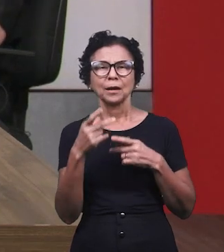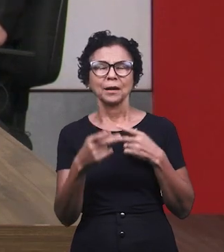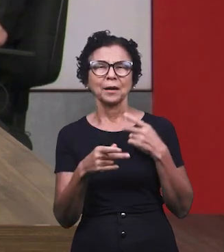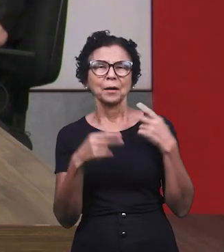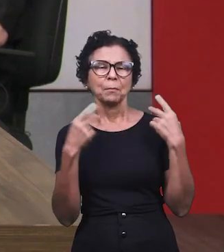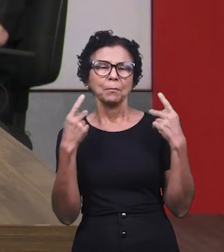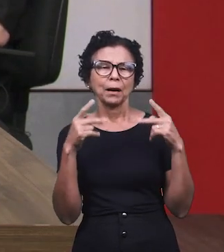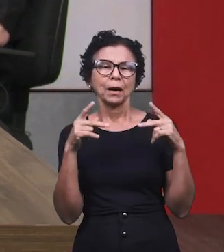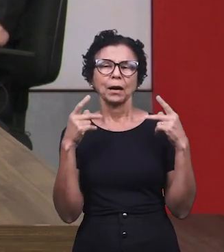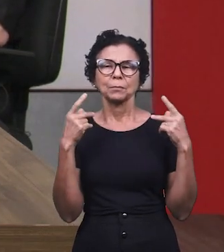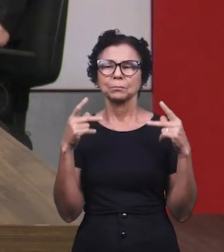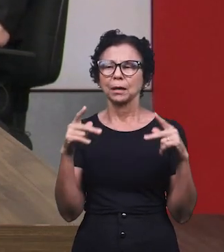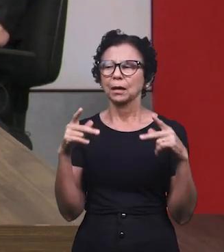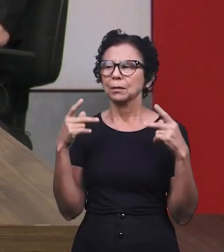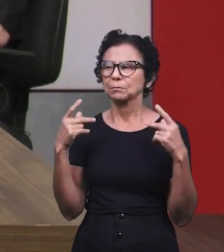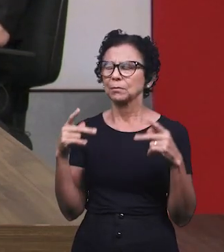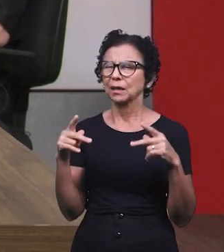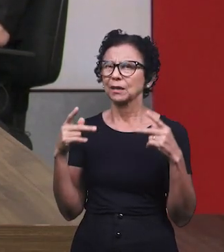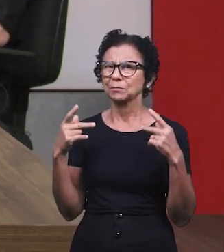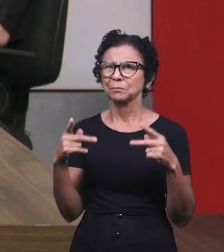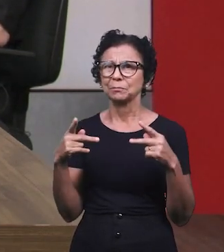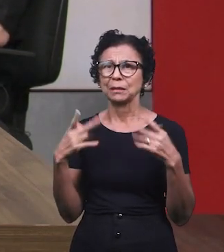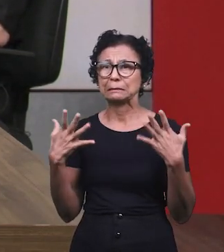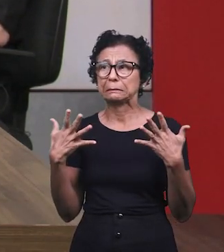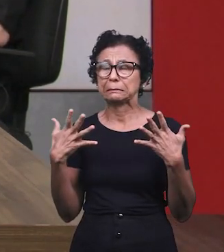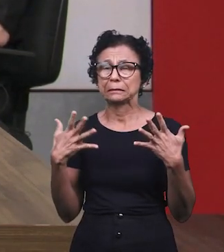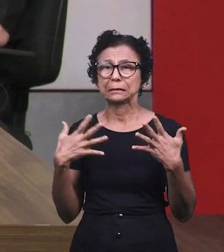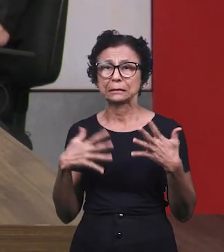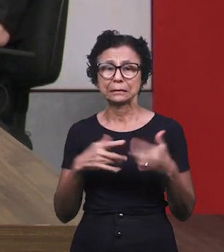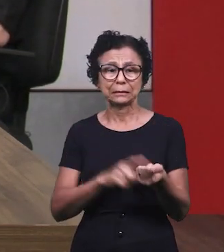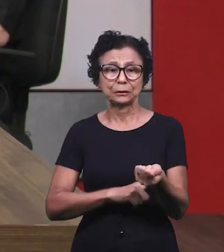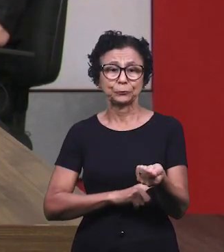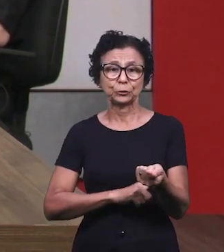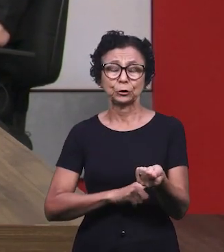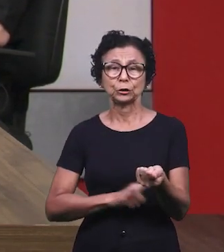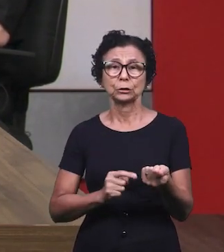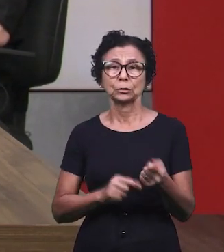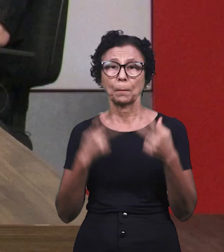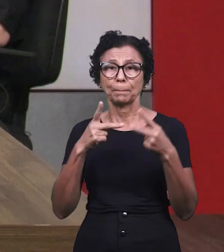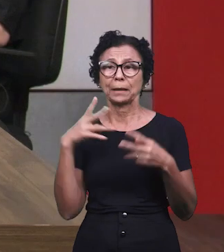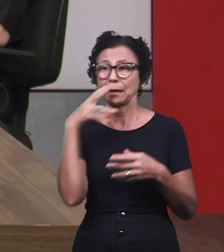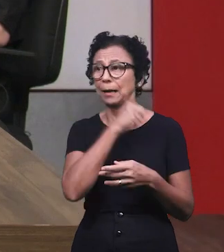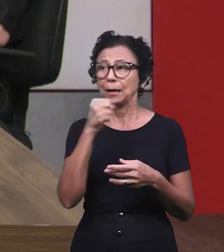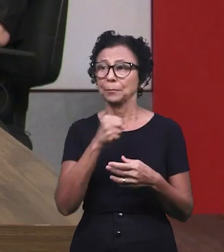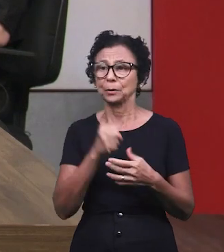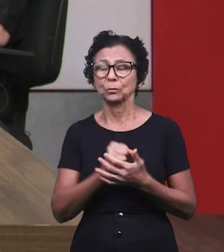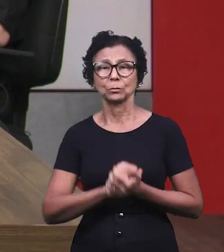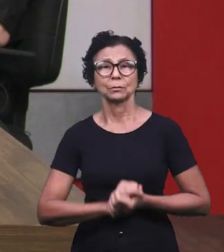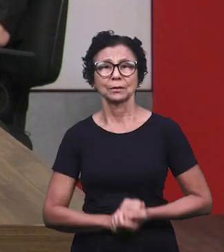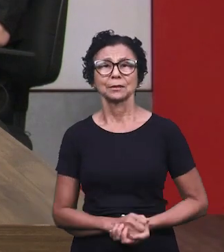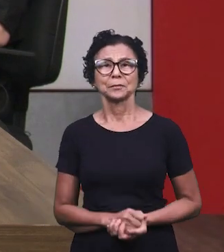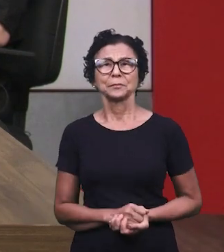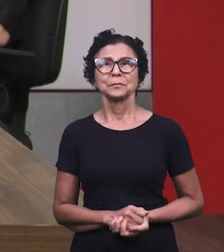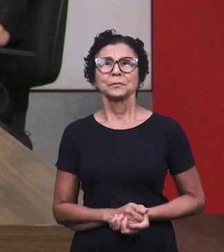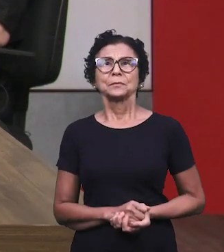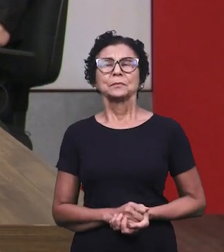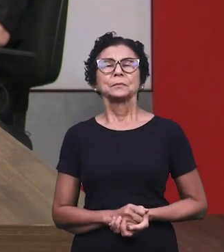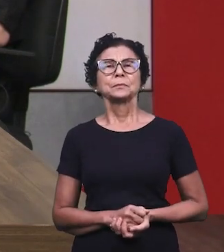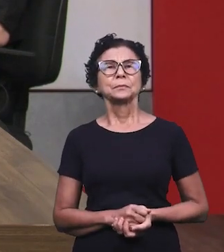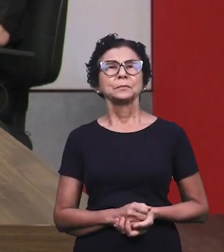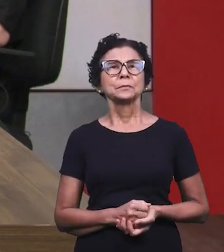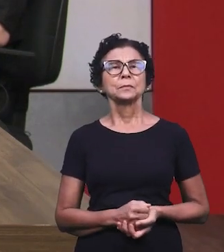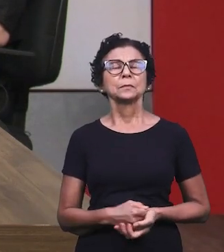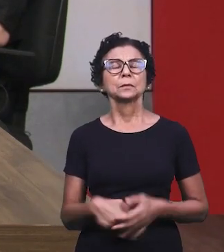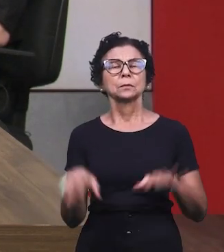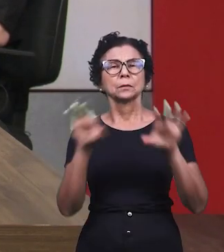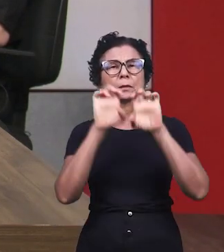gente vai porque explicando. a gente precisa compreender aquela estrutura ali, né? Aquela parte, aquela oração, para a gente começar a